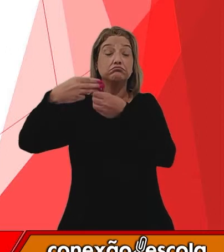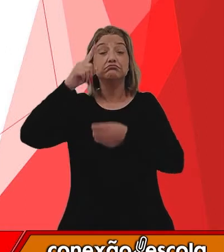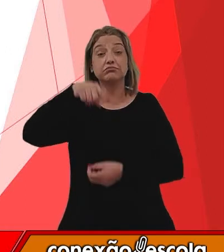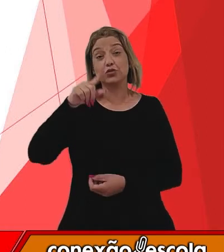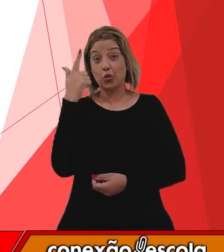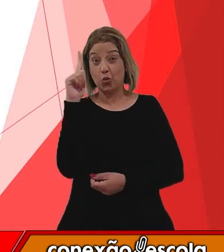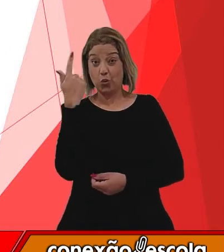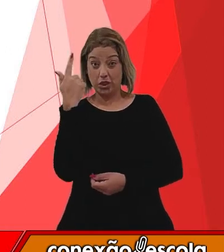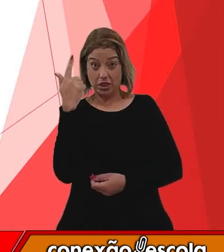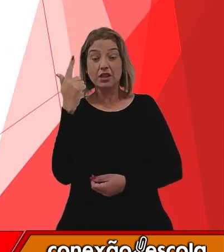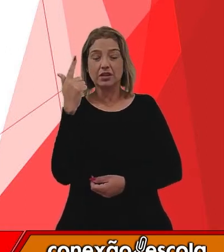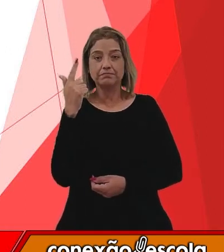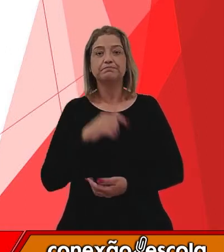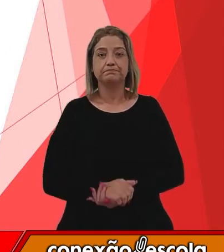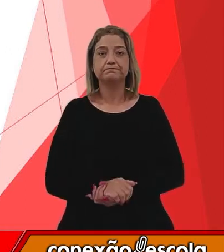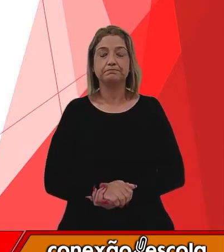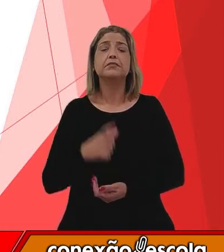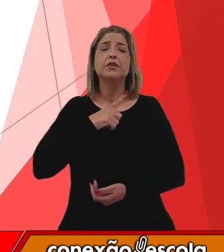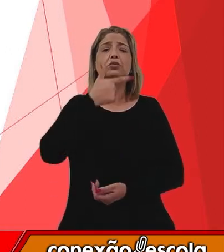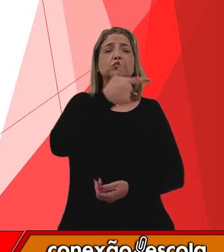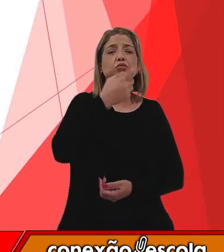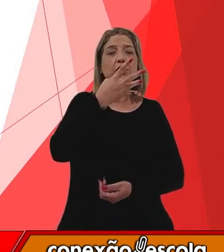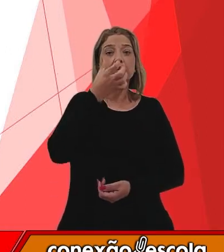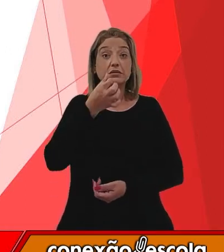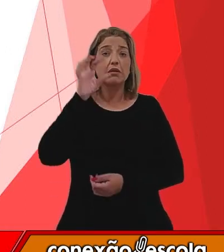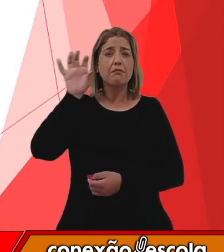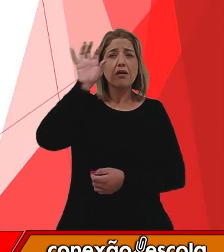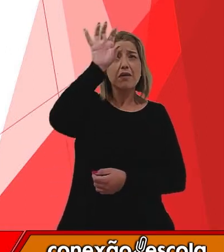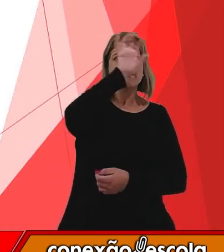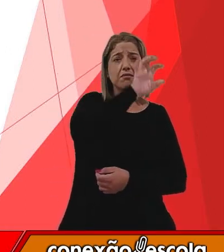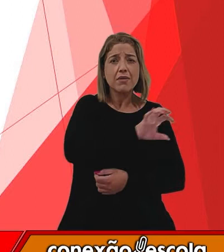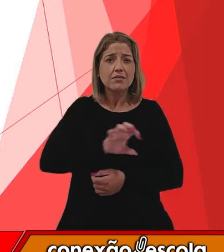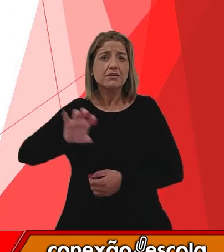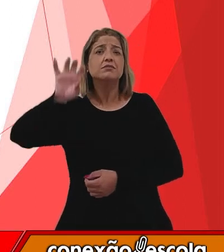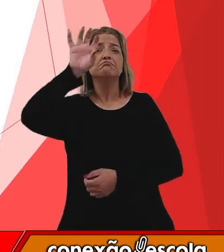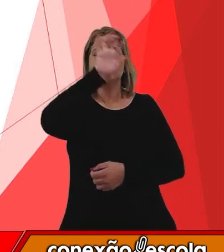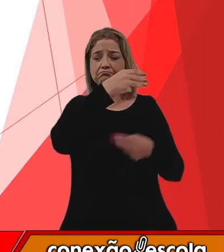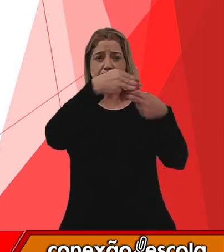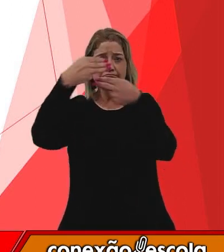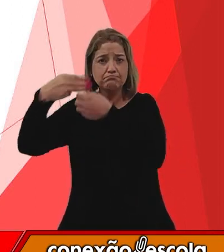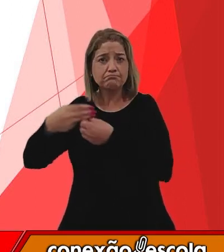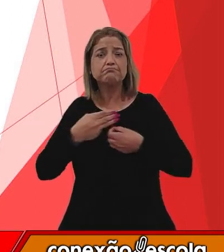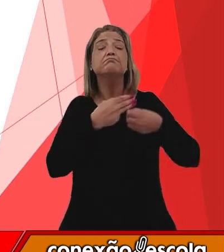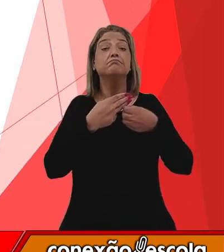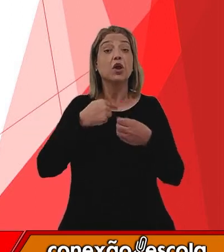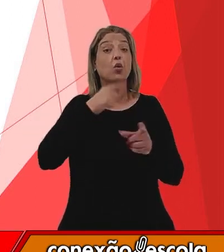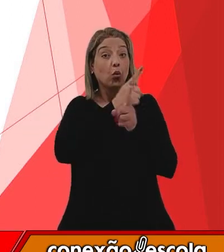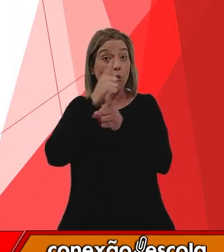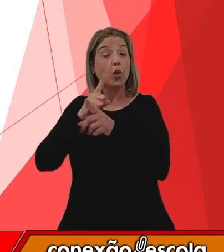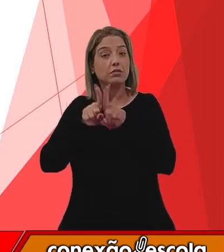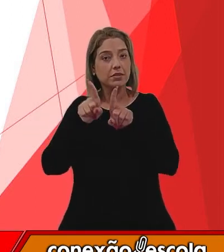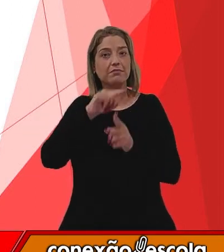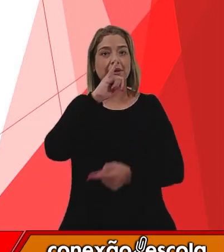Goiânia. Goiás é composto por 246 municípios. Essa fonte, esse dado, eu encontrei também no site do